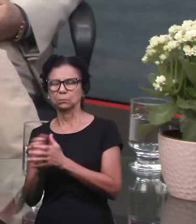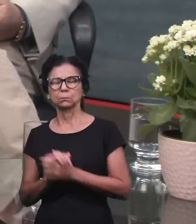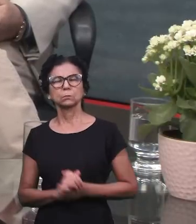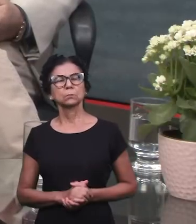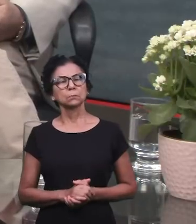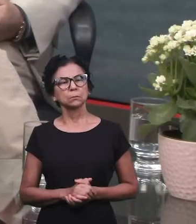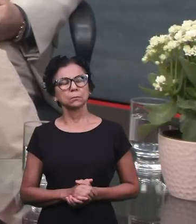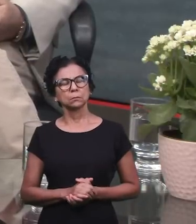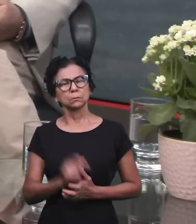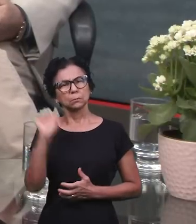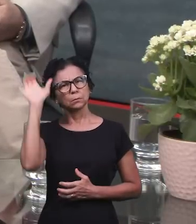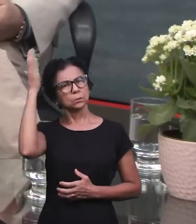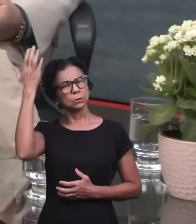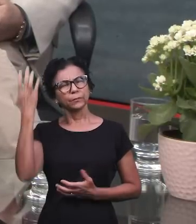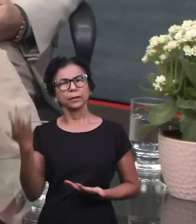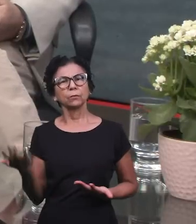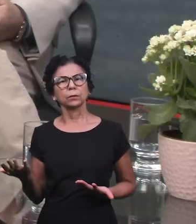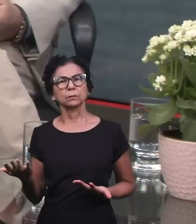esse assunto.